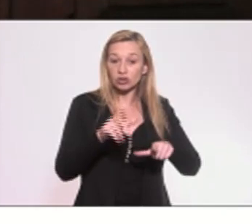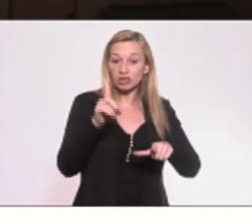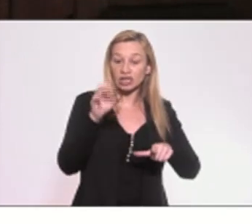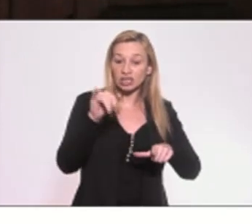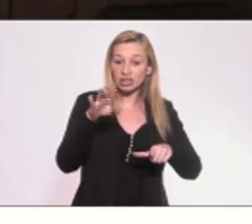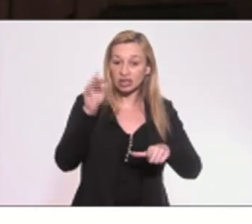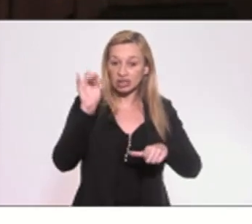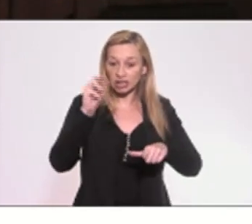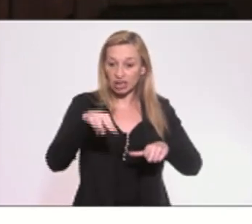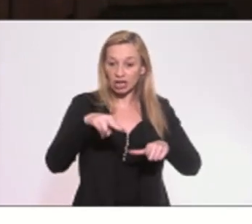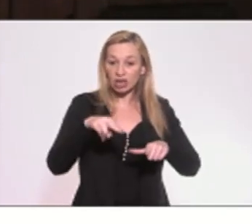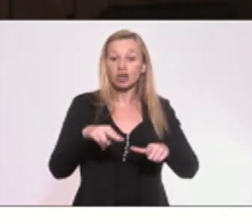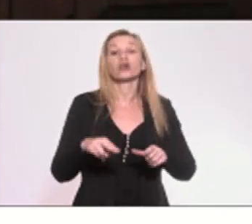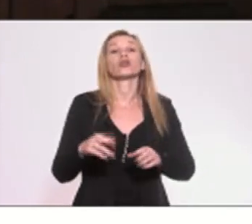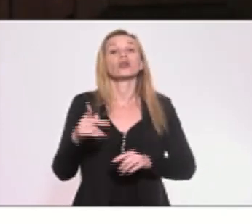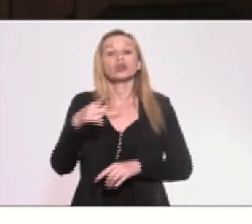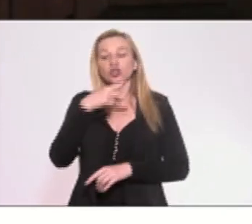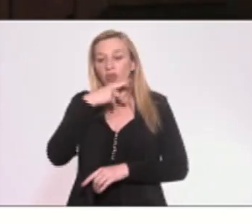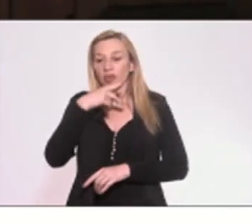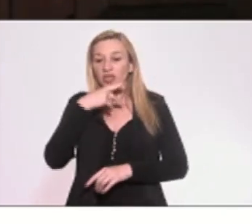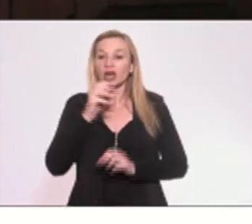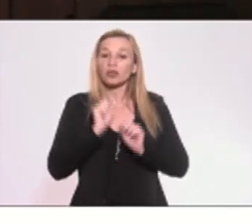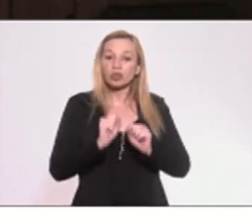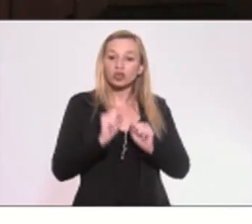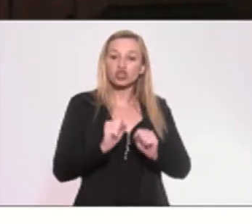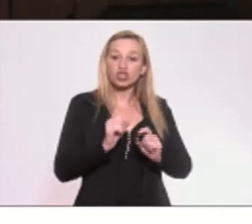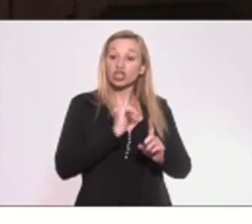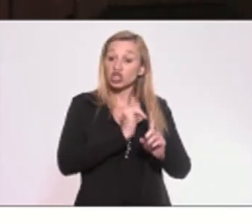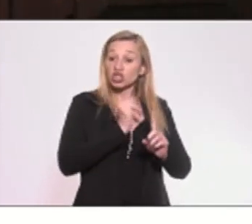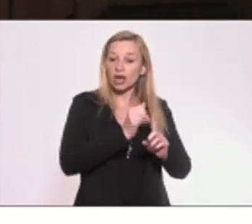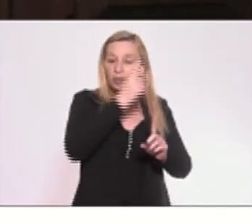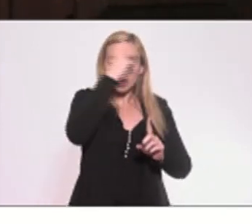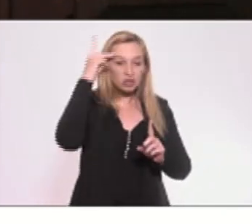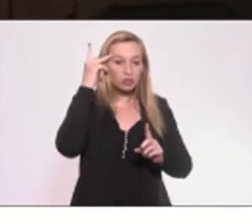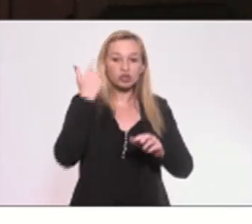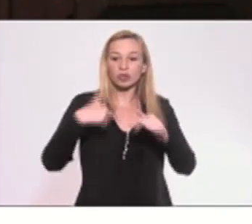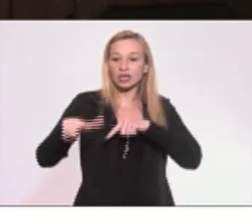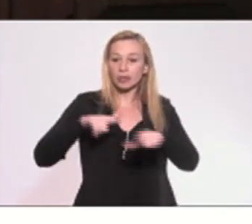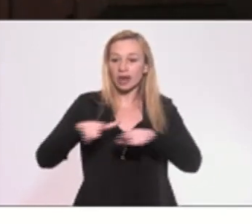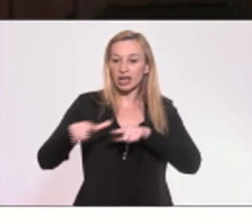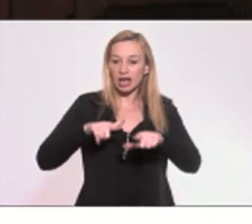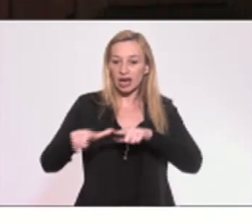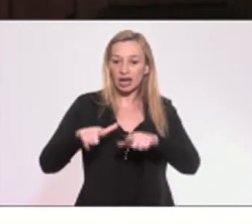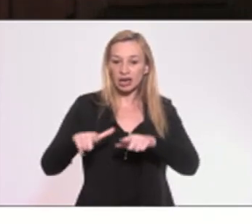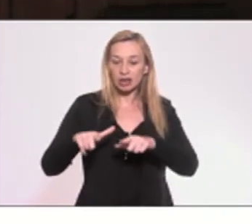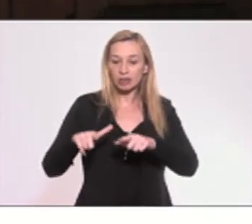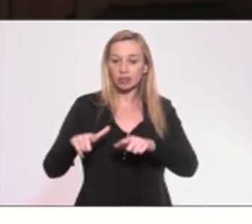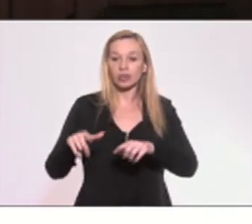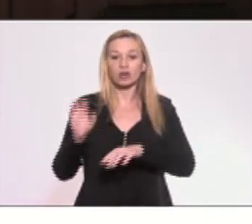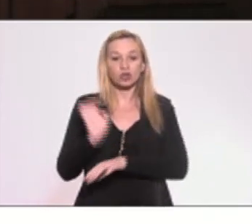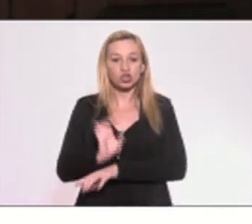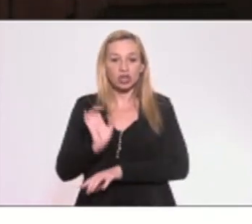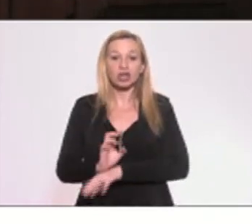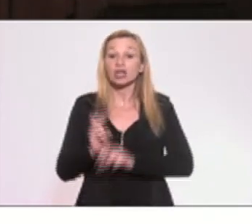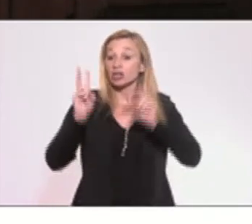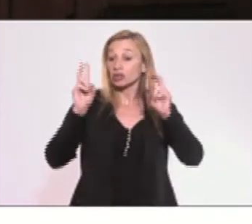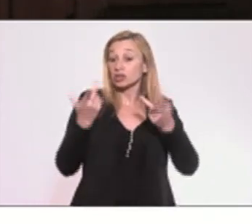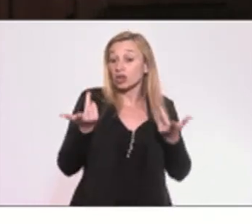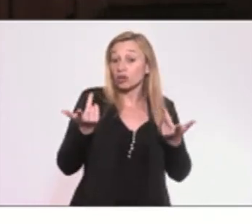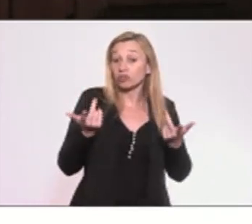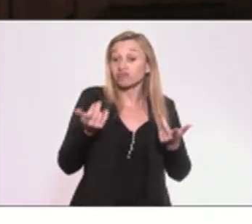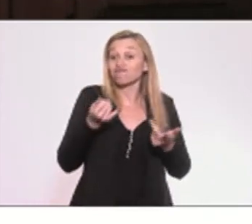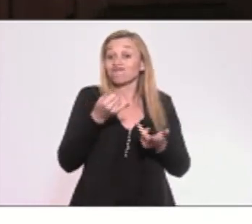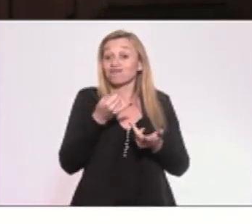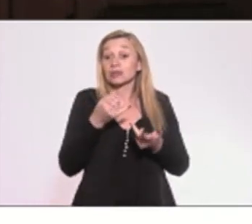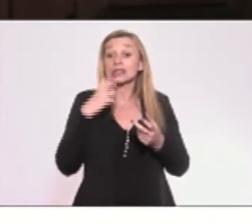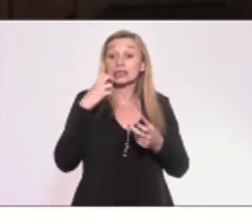nomear ou indicar a contratação de pessoas para trabalhar nas prestadoras de serviço do Estado. São questões gravíssimas que precisam